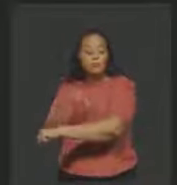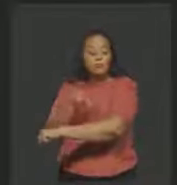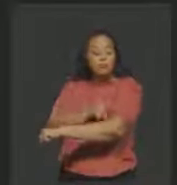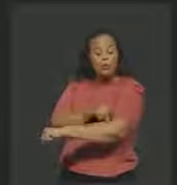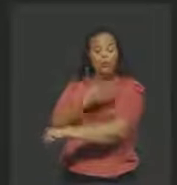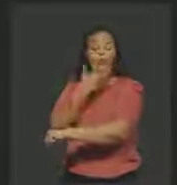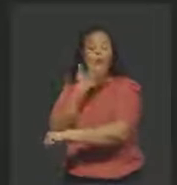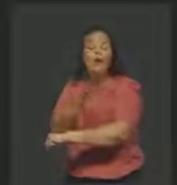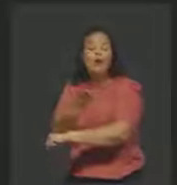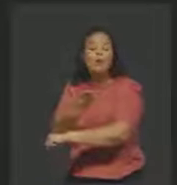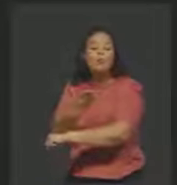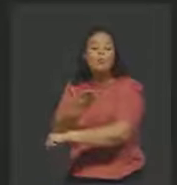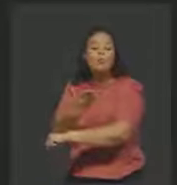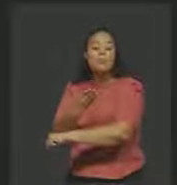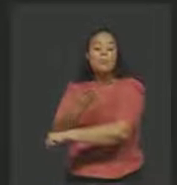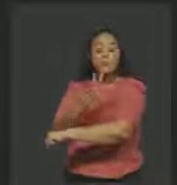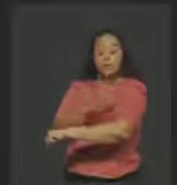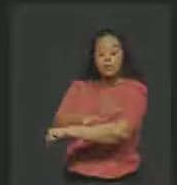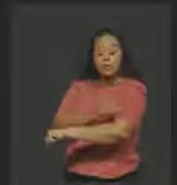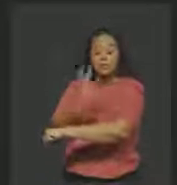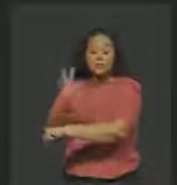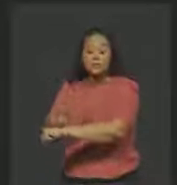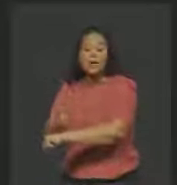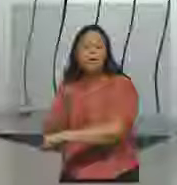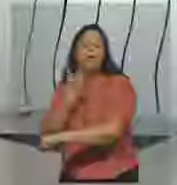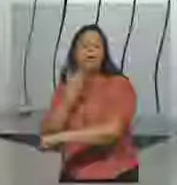tensão, que foi um conceito que nós vimos anteriormente.